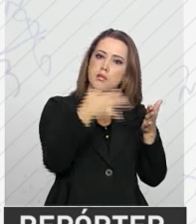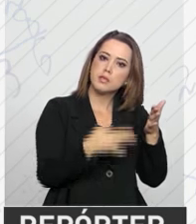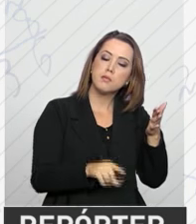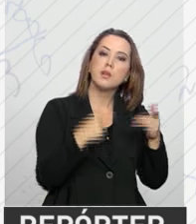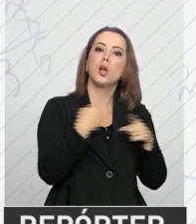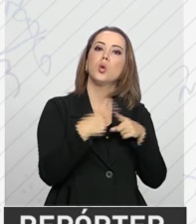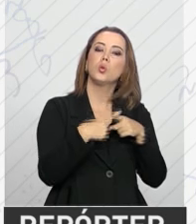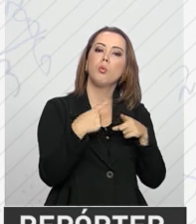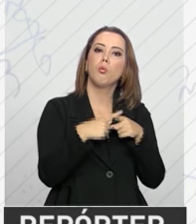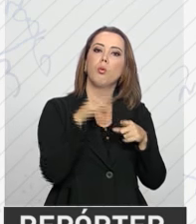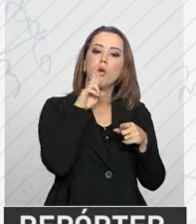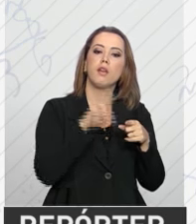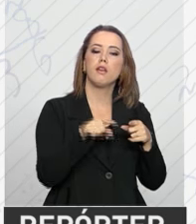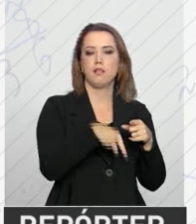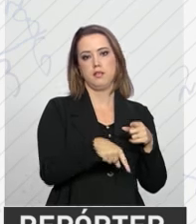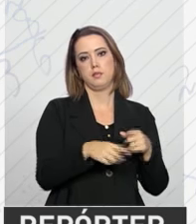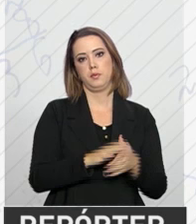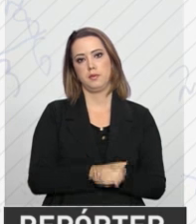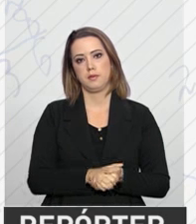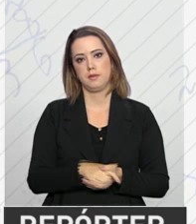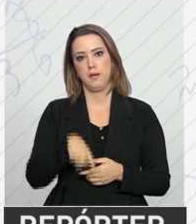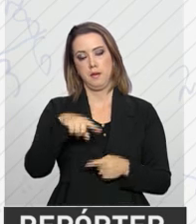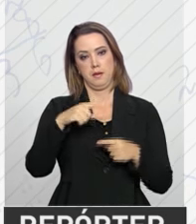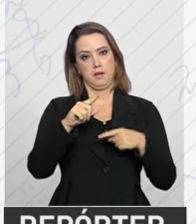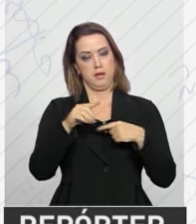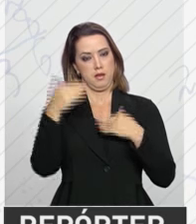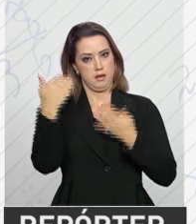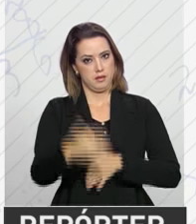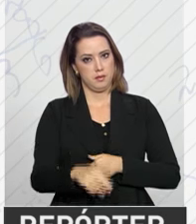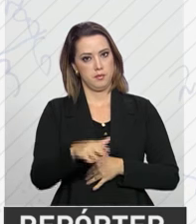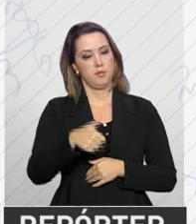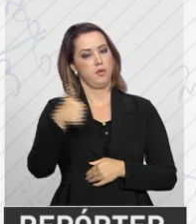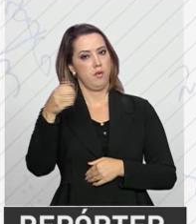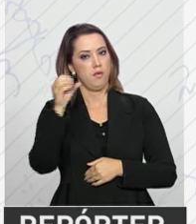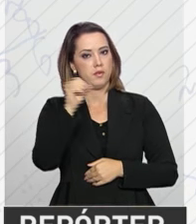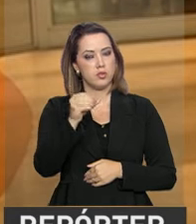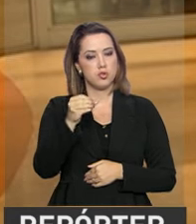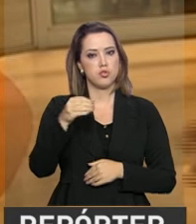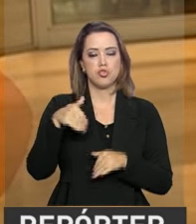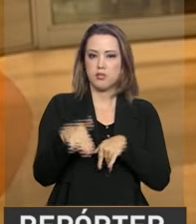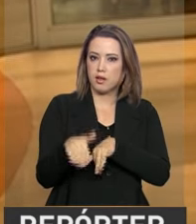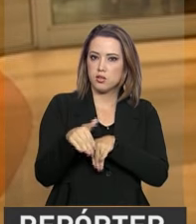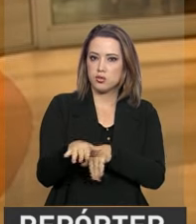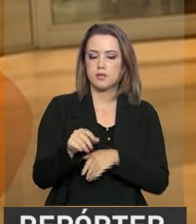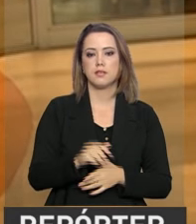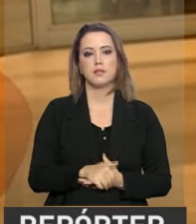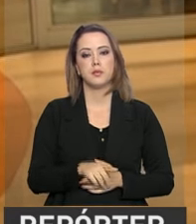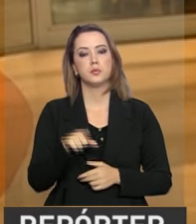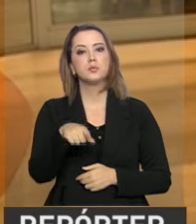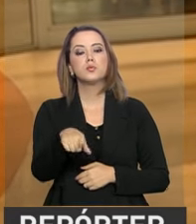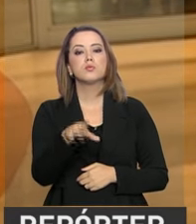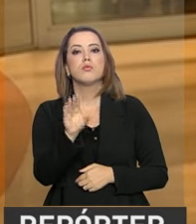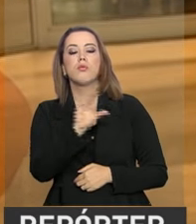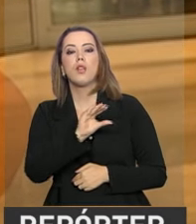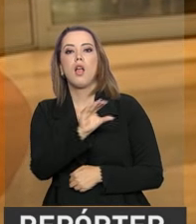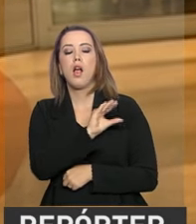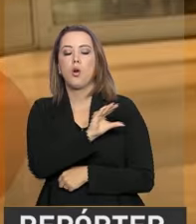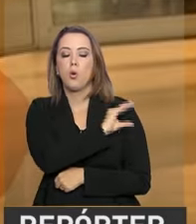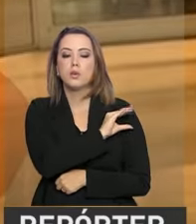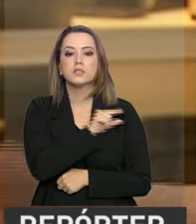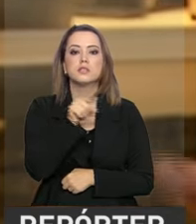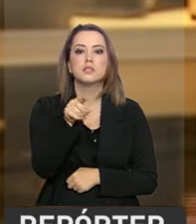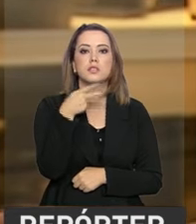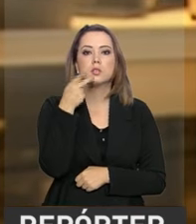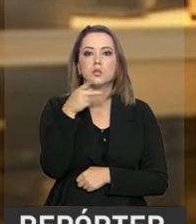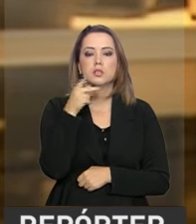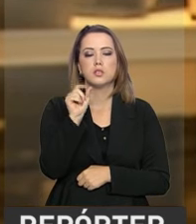cálculos e o raciocínio utilizados. As provas vão ser no dia 10 de setembro. A coordenadora da iniciativa na região da Grande São